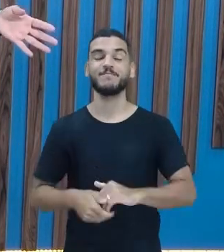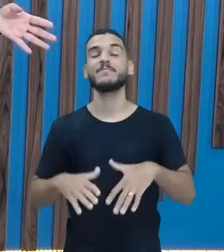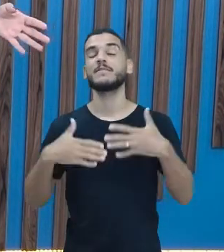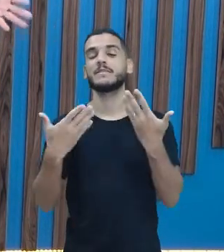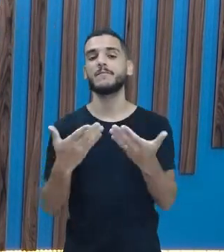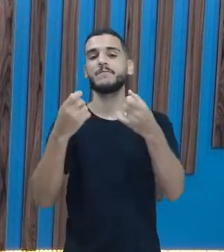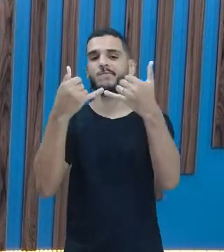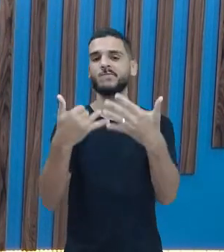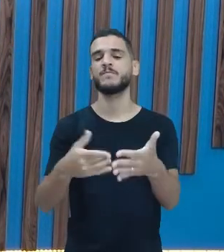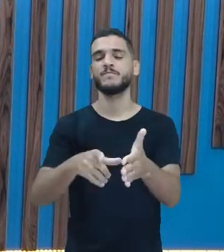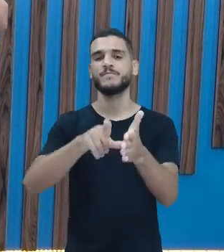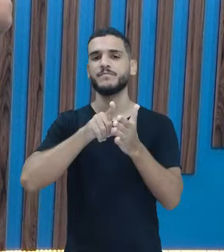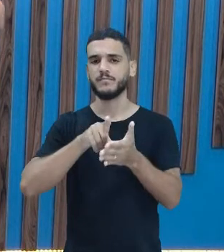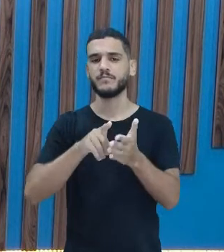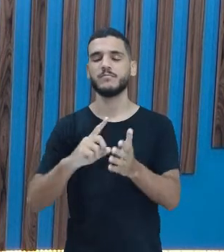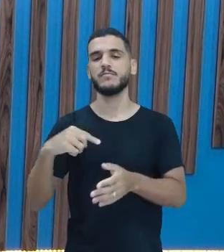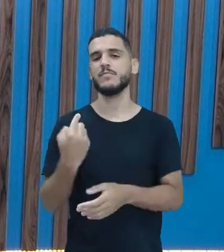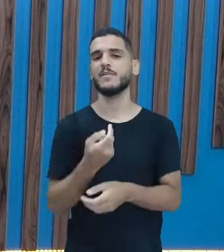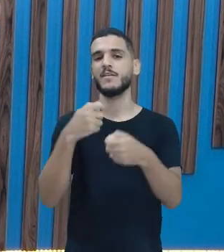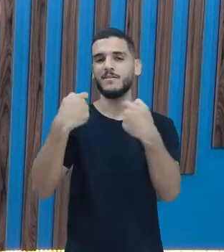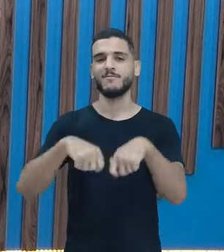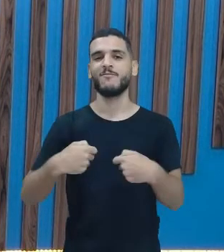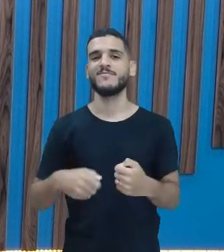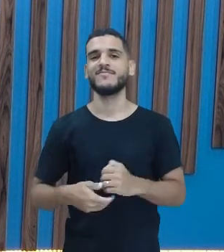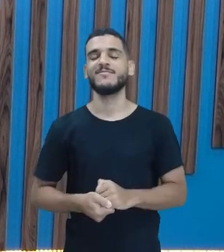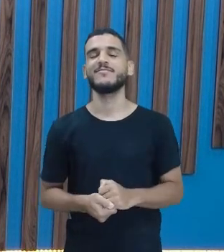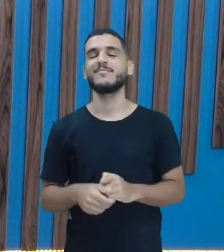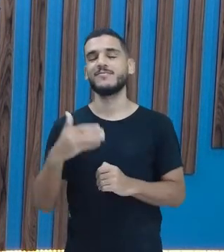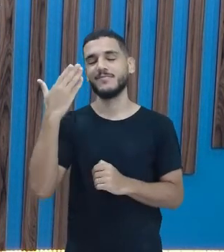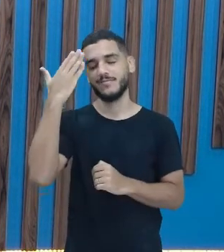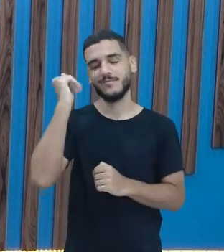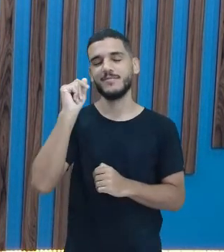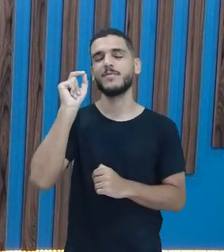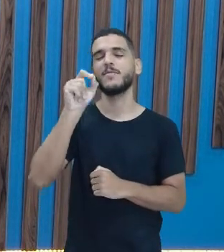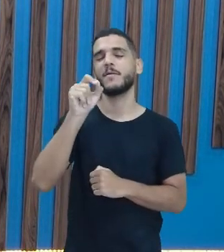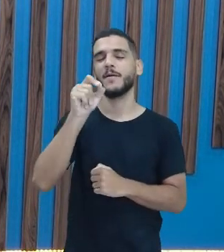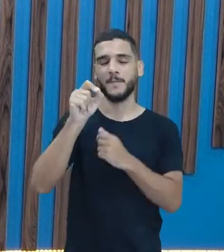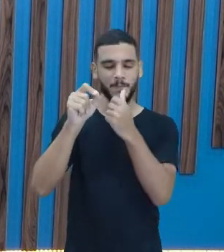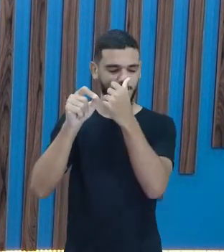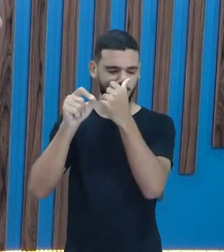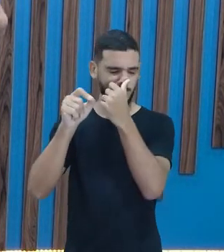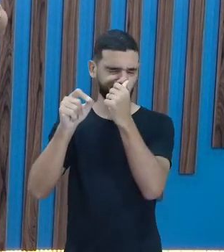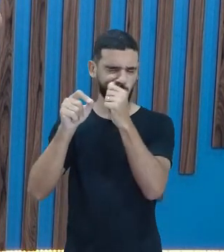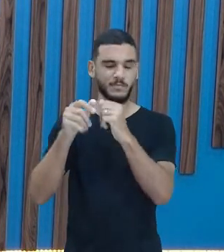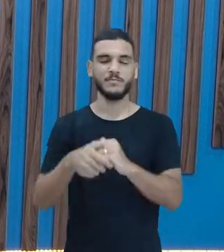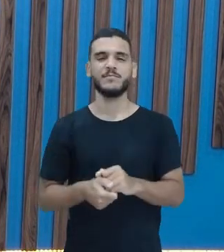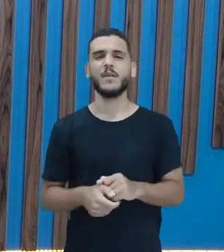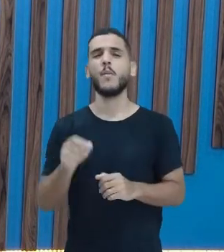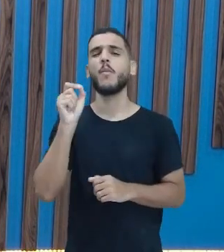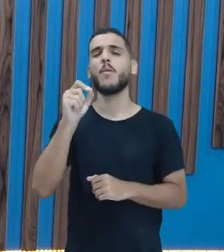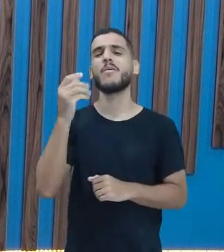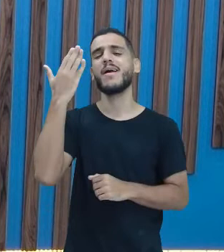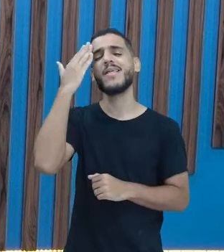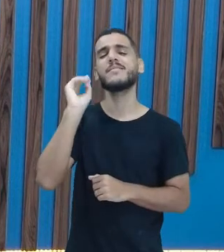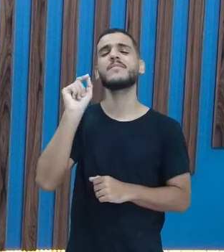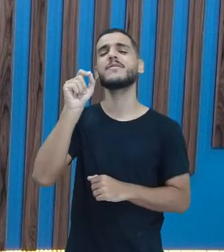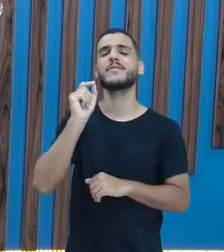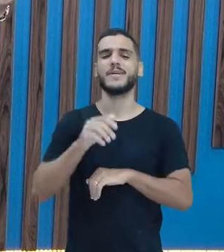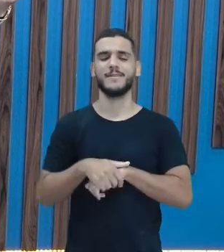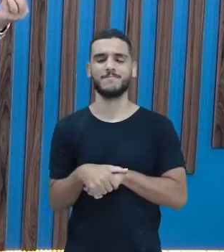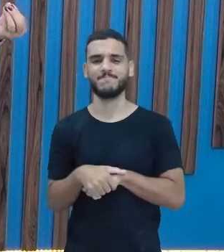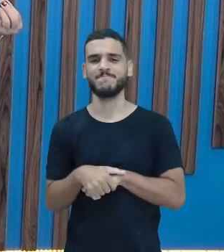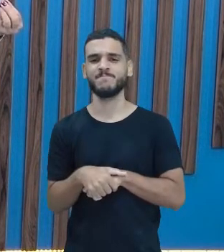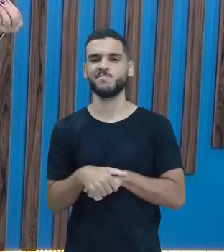tinha dito, a gente precisa saber o que precisa ser pesquisado. O que eu quero saber? Né? Eu vou pesquisar o quê? Qual